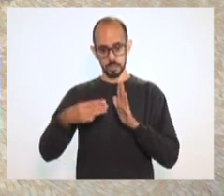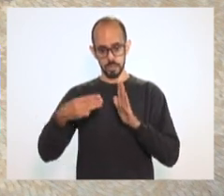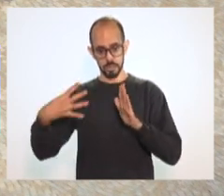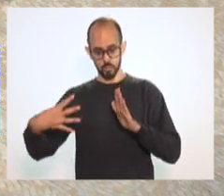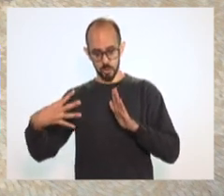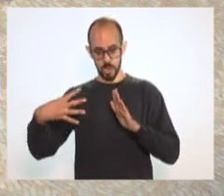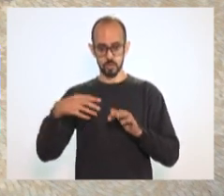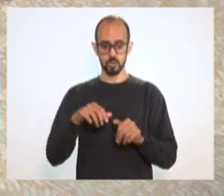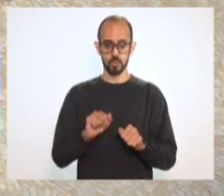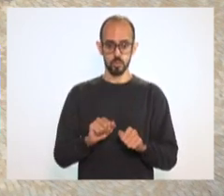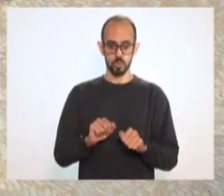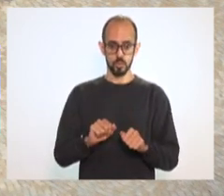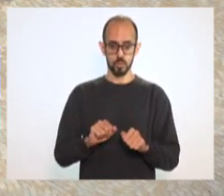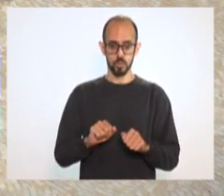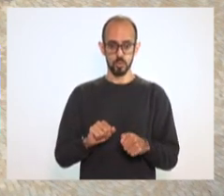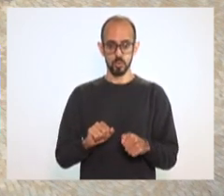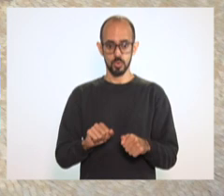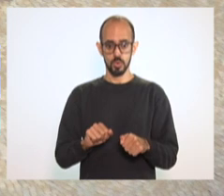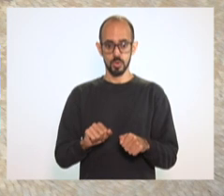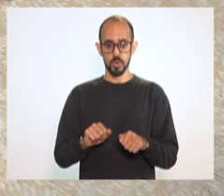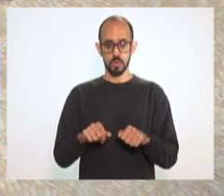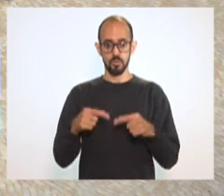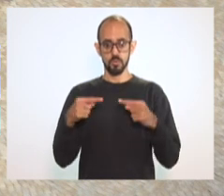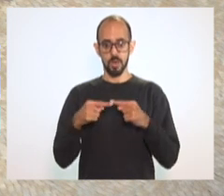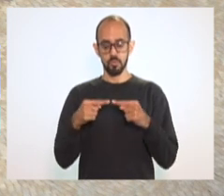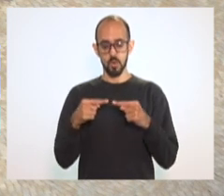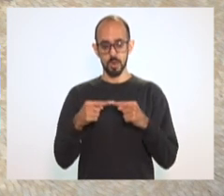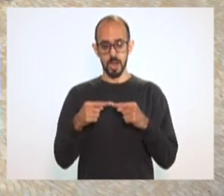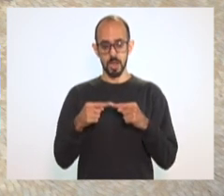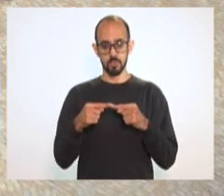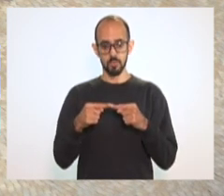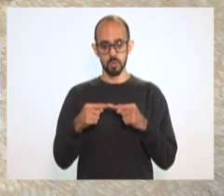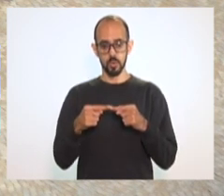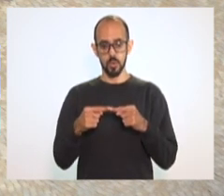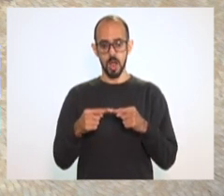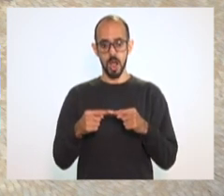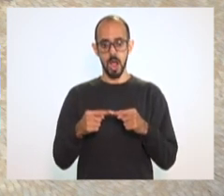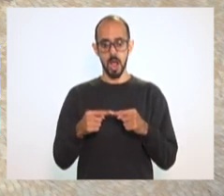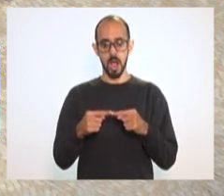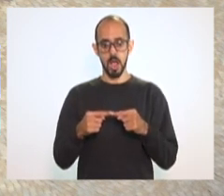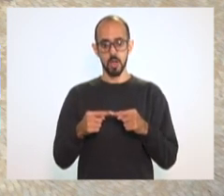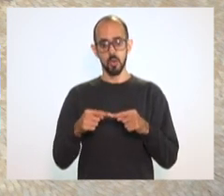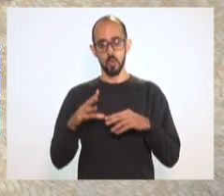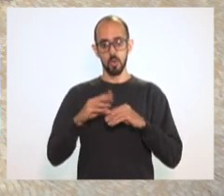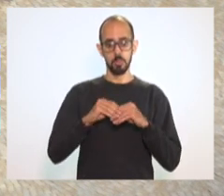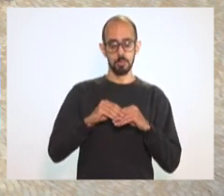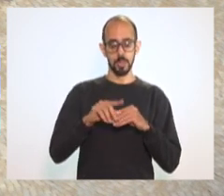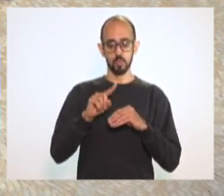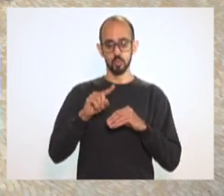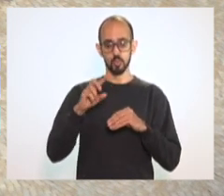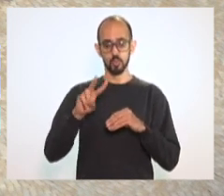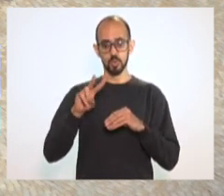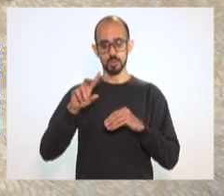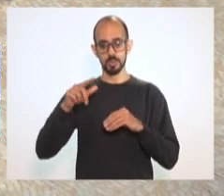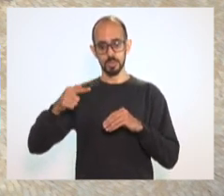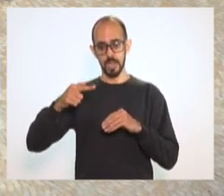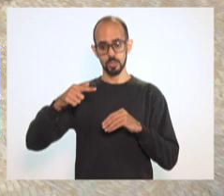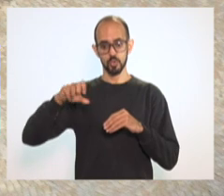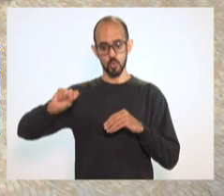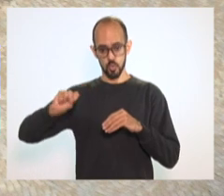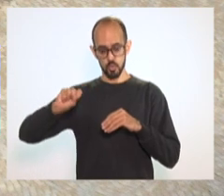favorável as emendas 3 e 4 favorável com subemendas emendas 1 2 7 e 8 pela